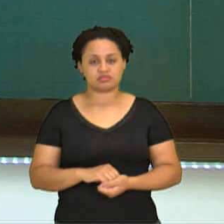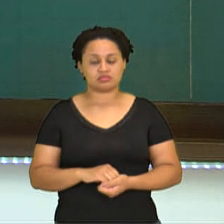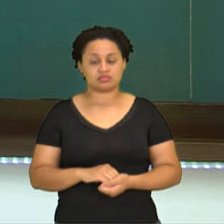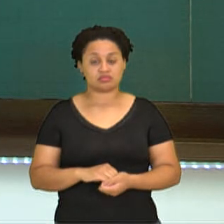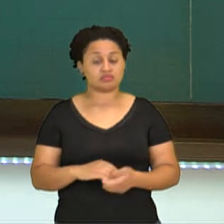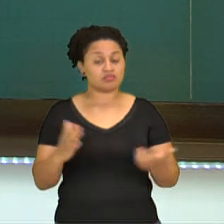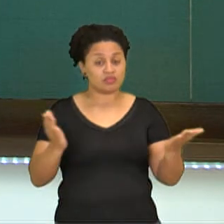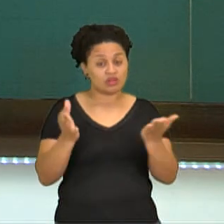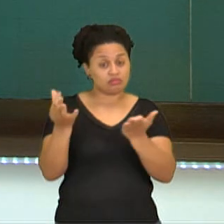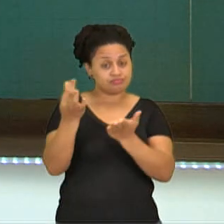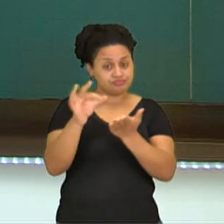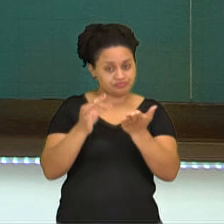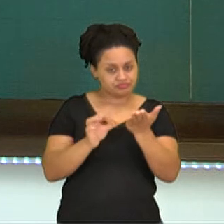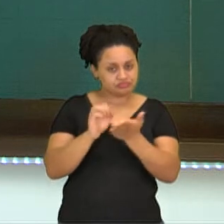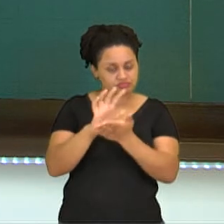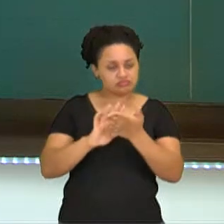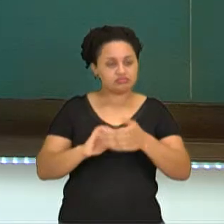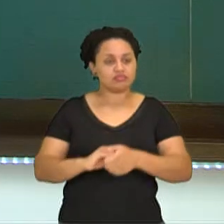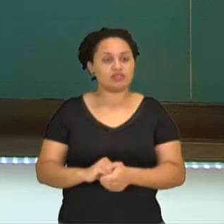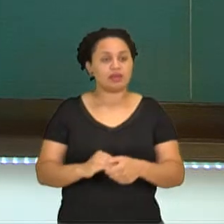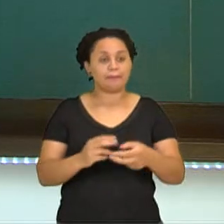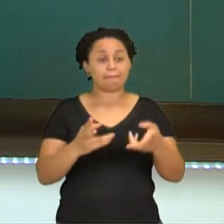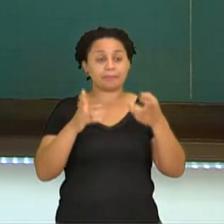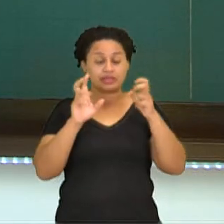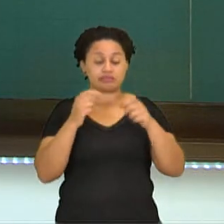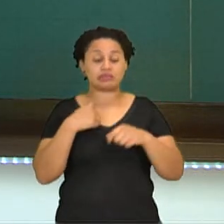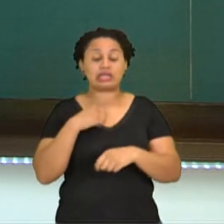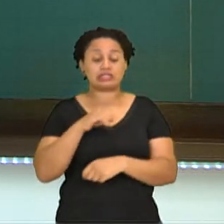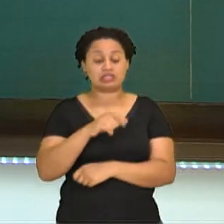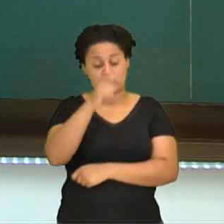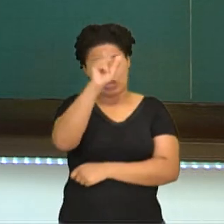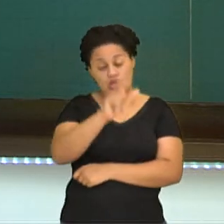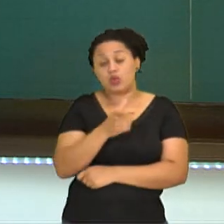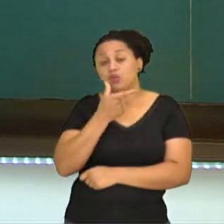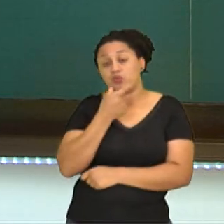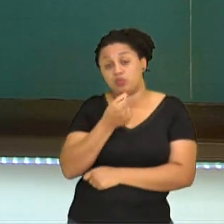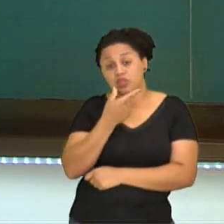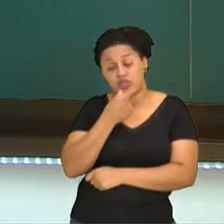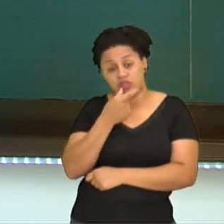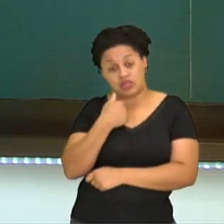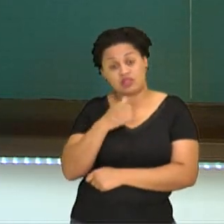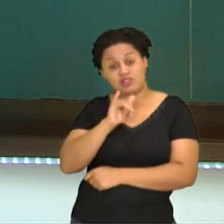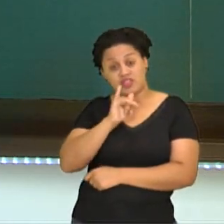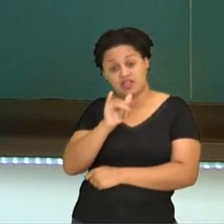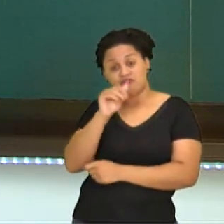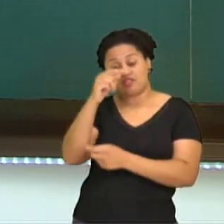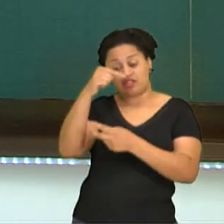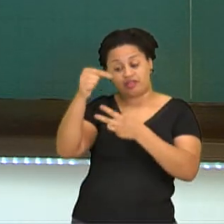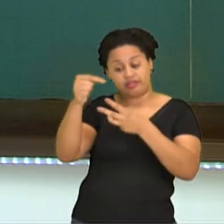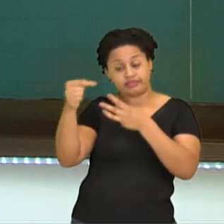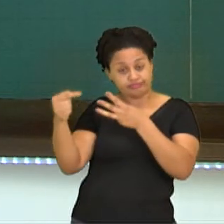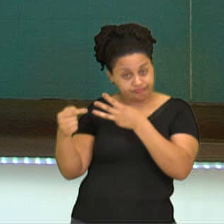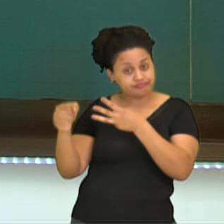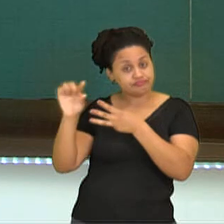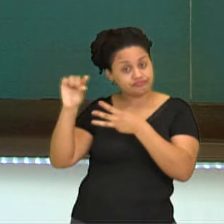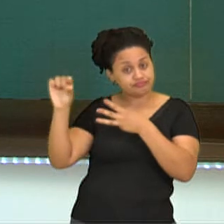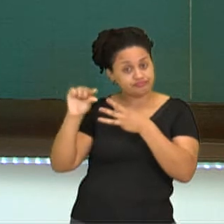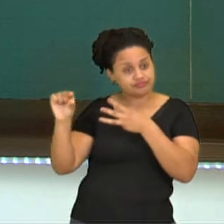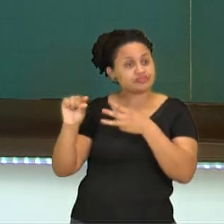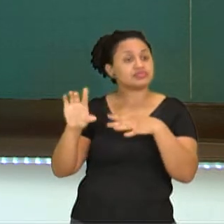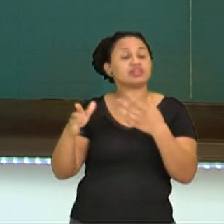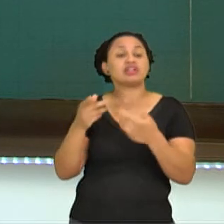Vamos conferir então? Vejam só. Se é o Bart quem está falando, ele